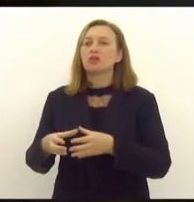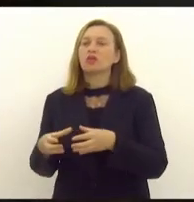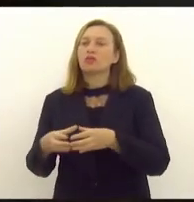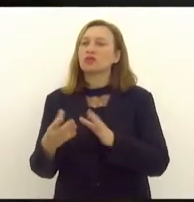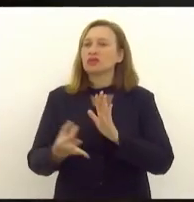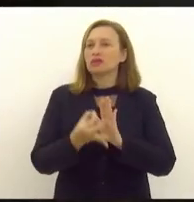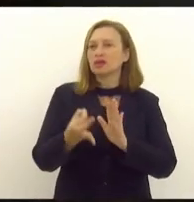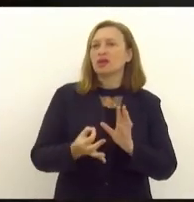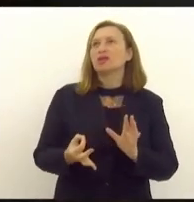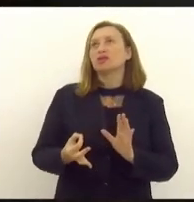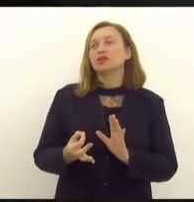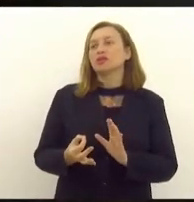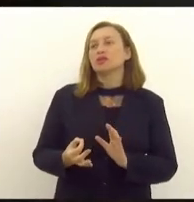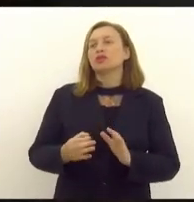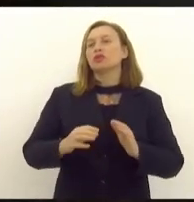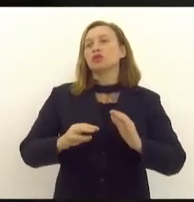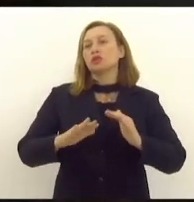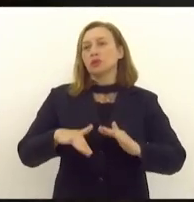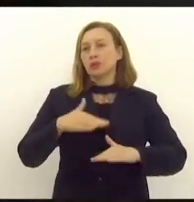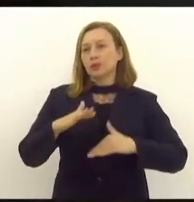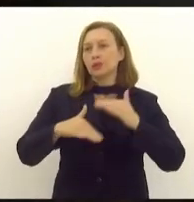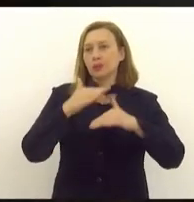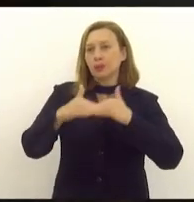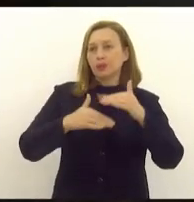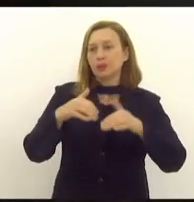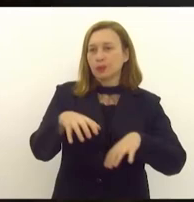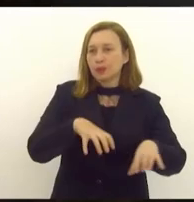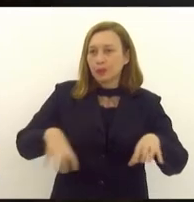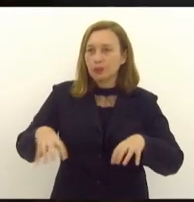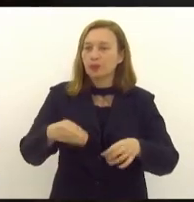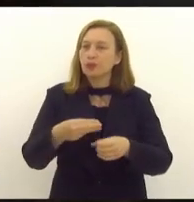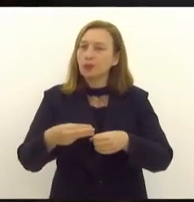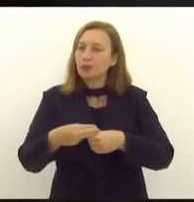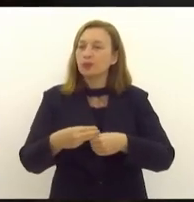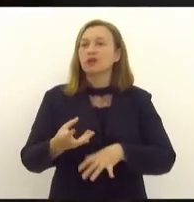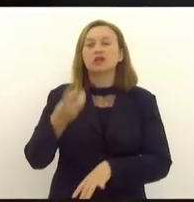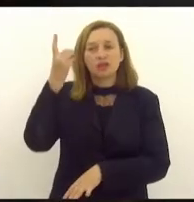Municipal de Desenvolvimento Regional deputado